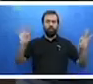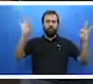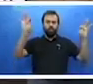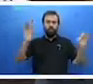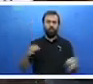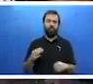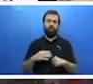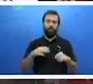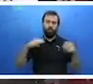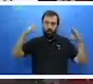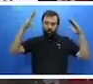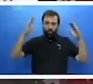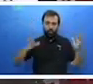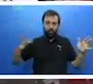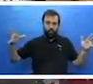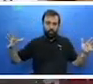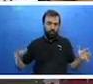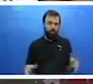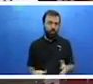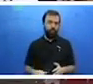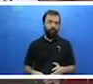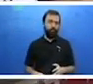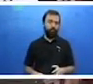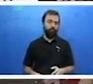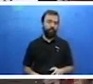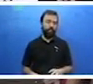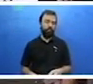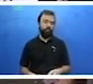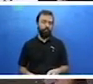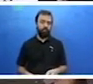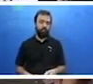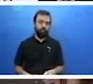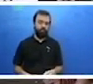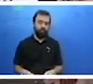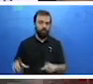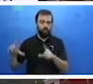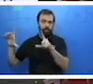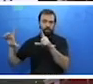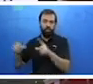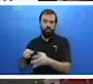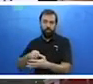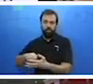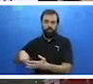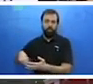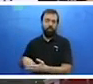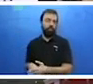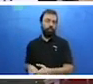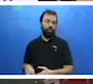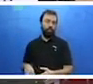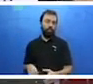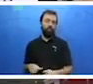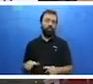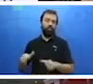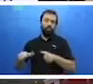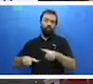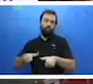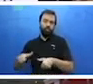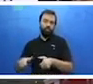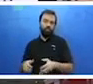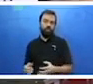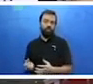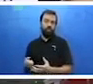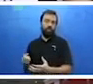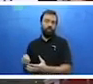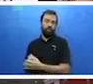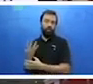evolução. Já grifamos e a gente responde o quadradinho que está do lado. Quais as modificações